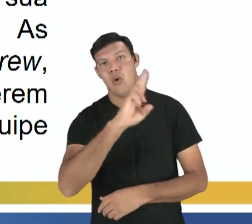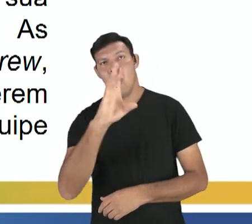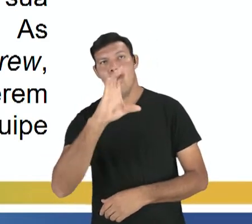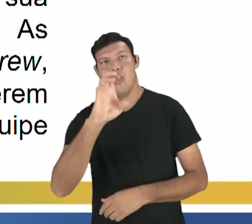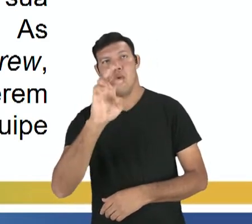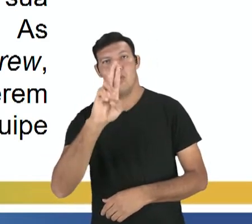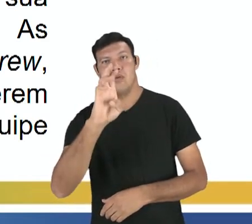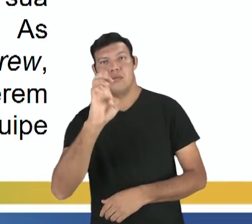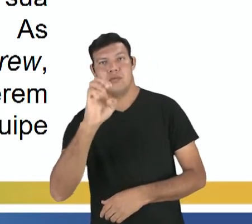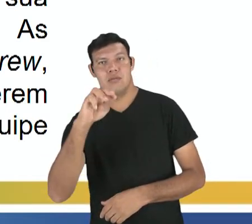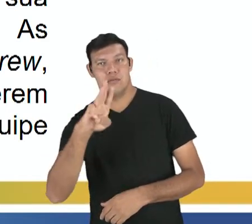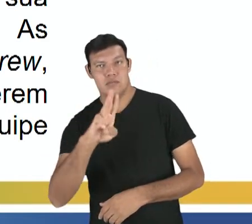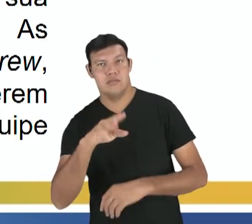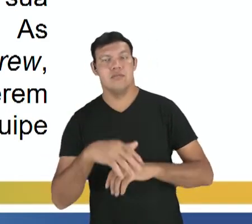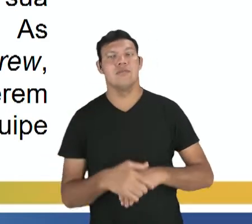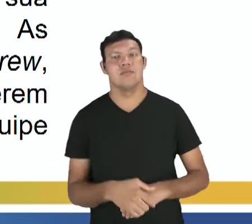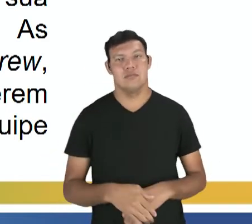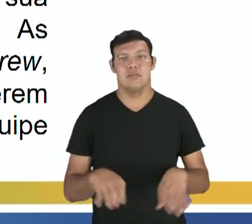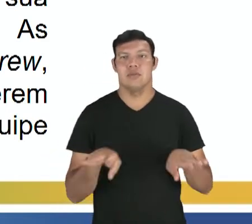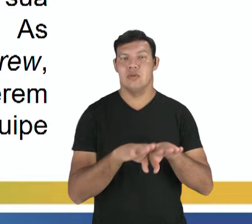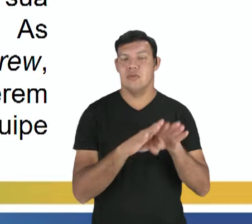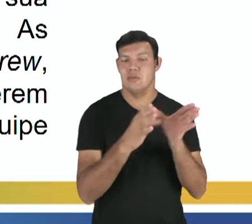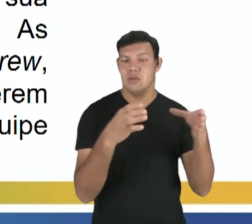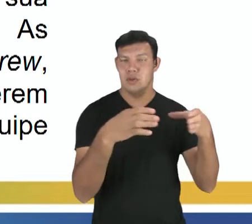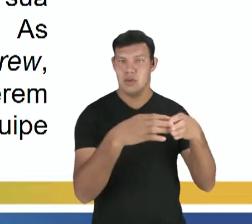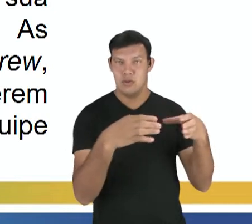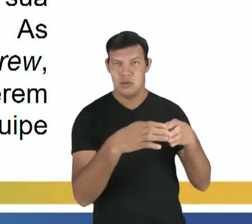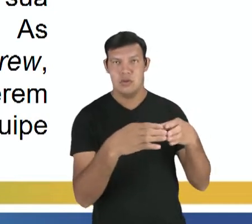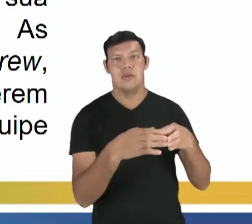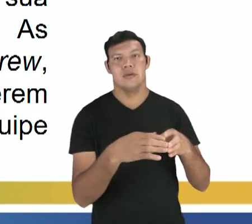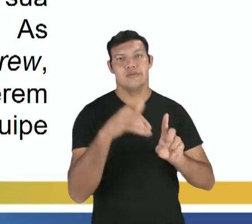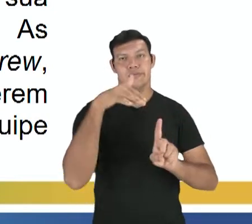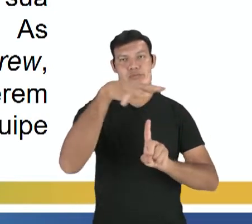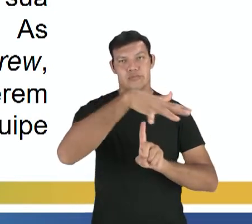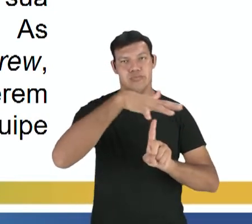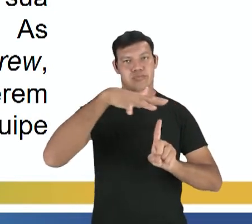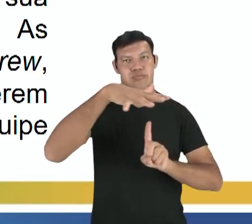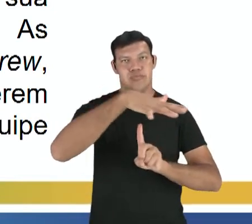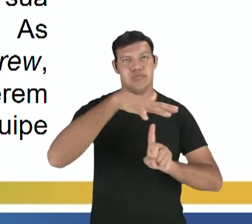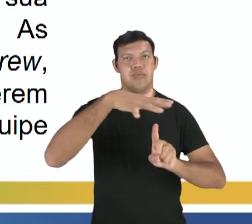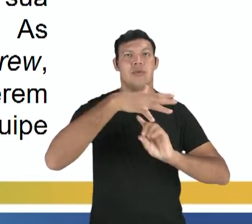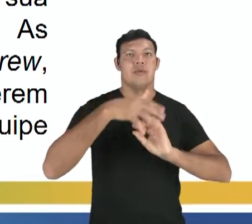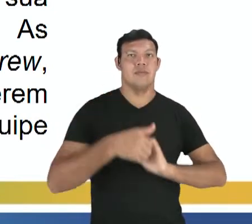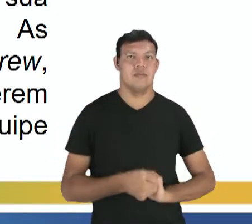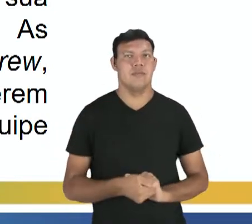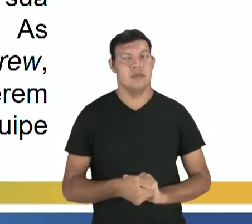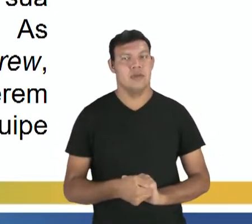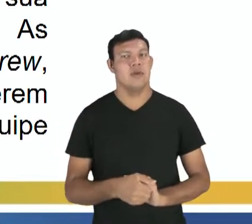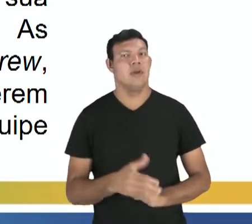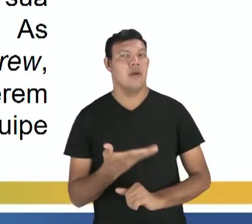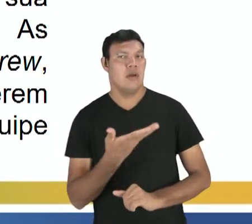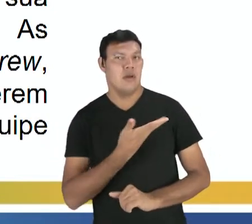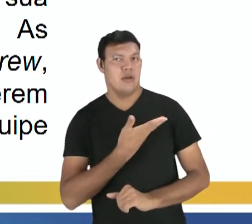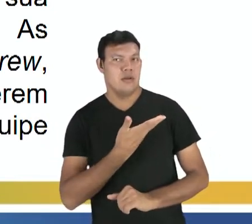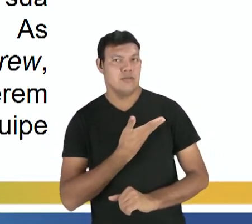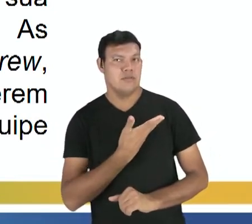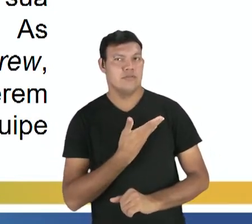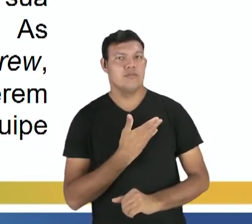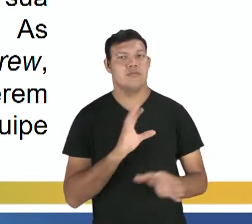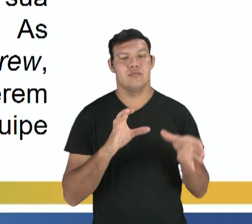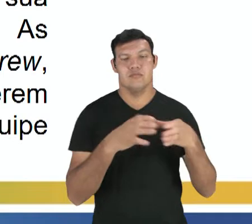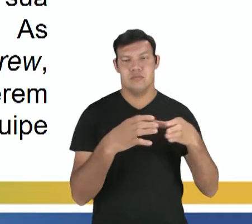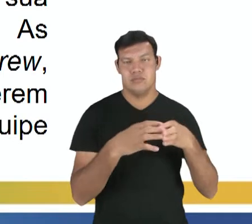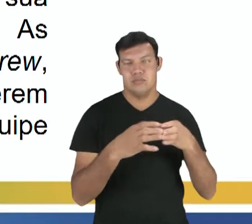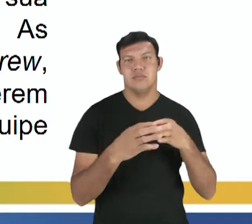dizer pelotão e equipe, mas enquanto gíria, significam galera ou turma.